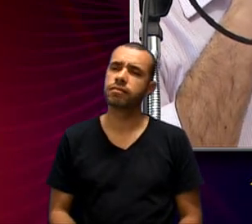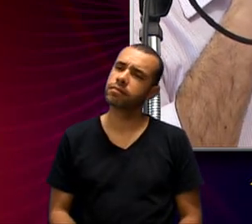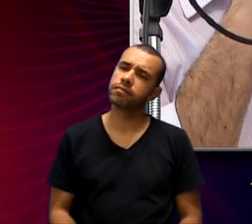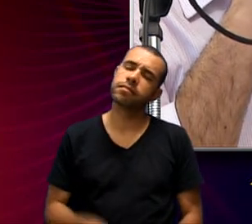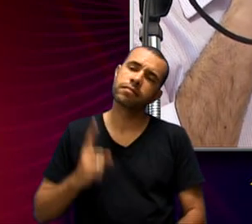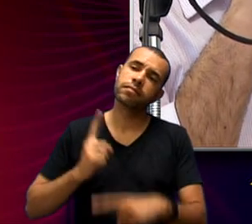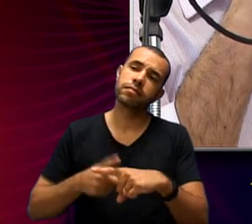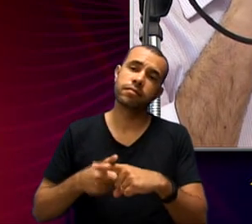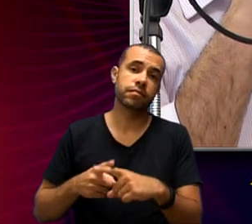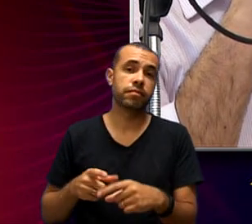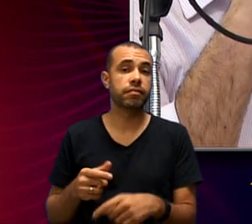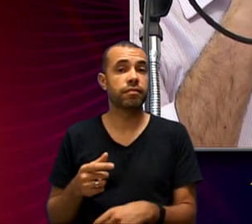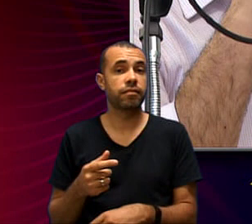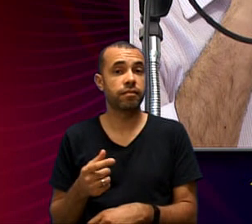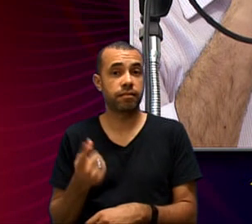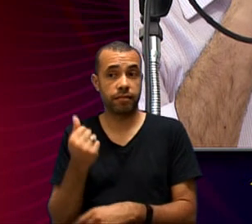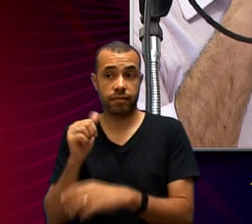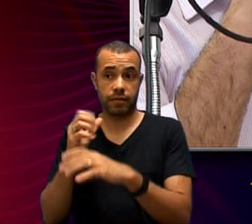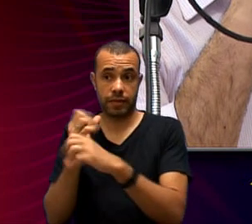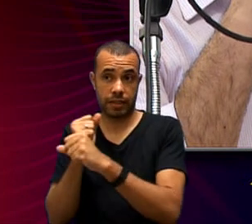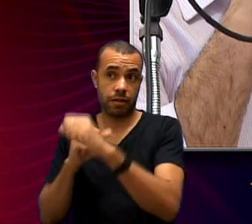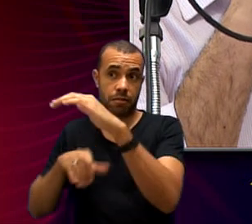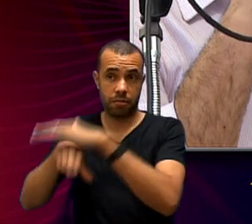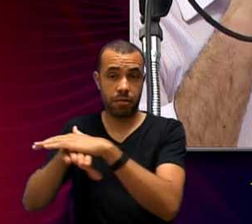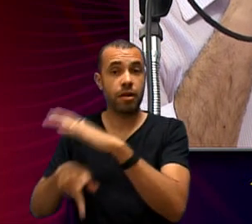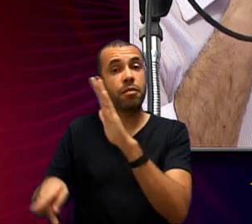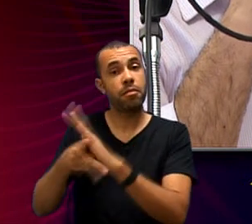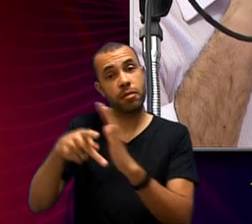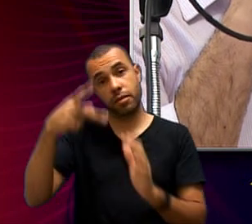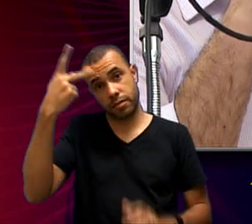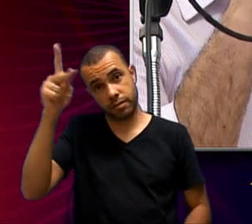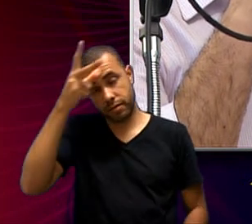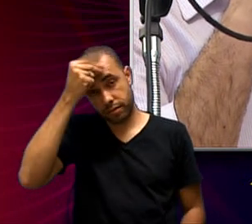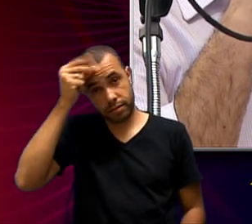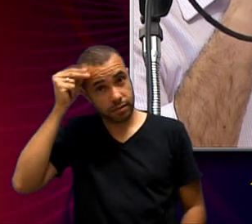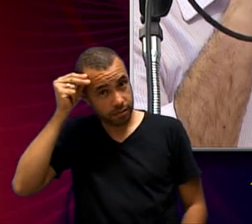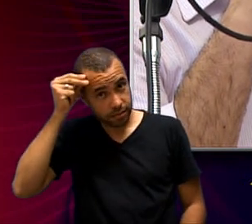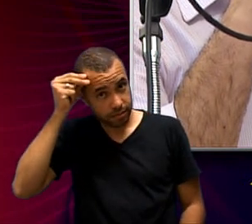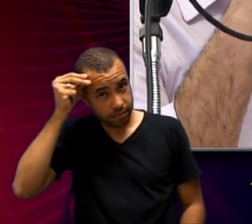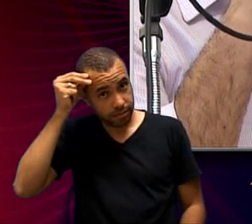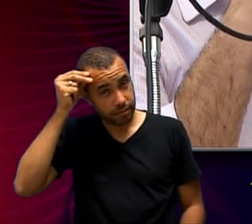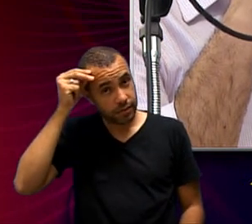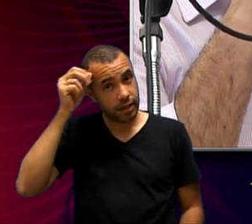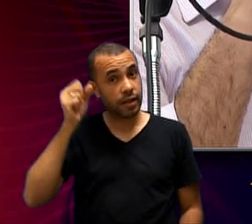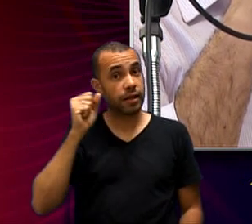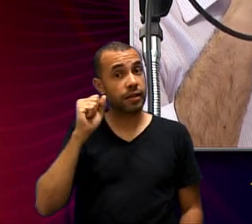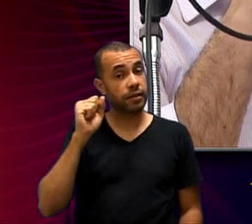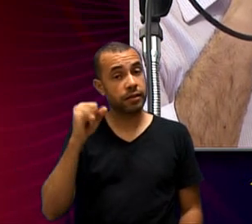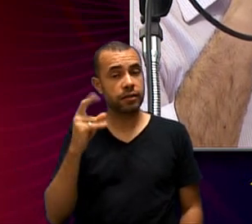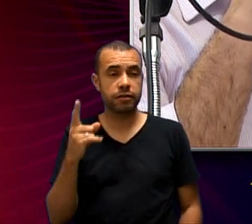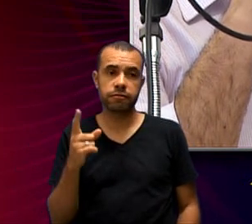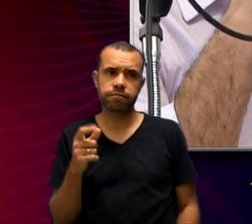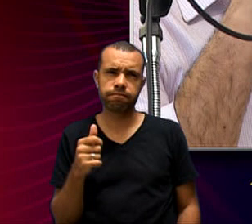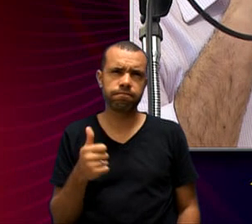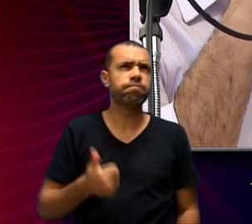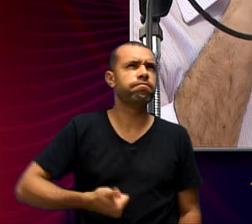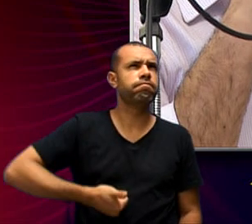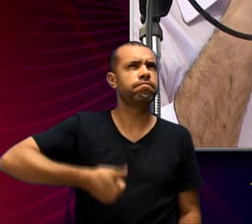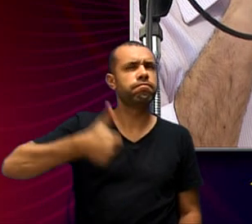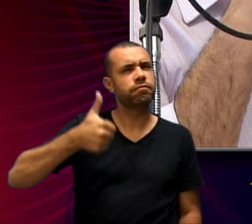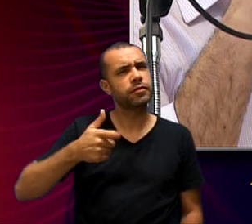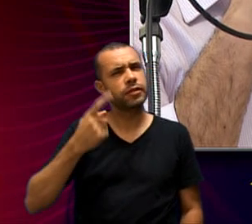Porque o Caixa Único ele é uma conta da Prefeitura. Então, se achou por bem, até para a questão